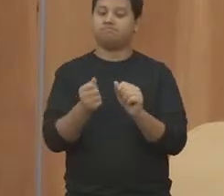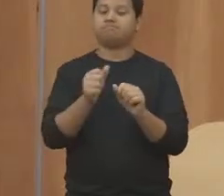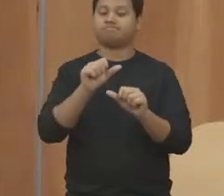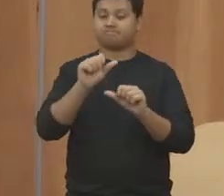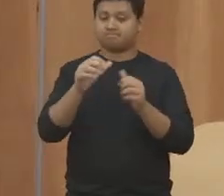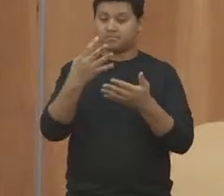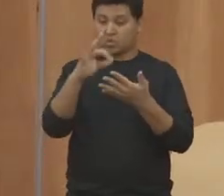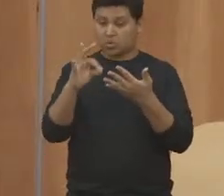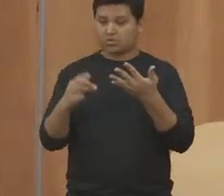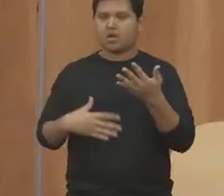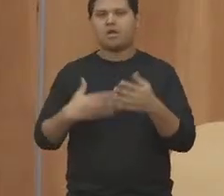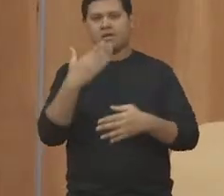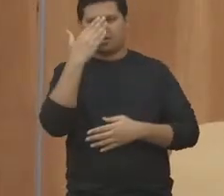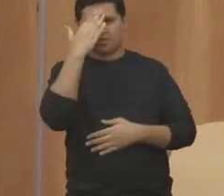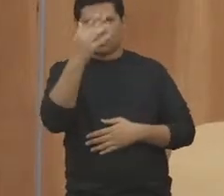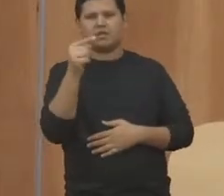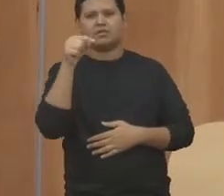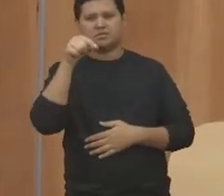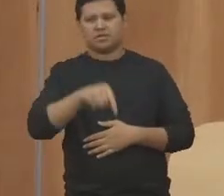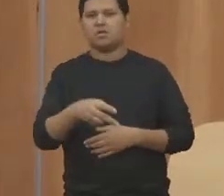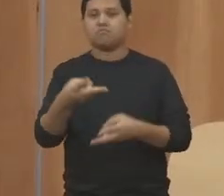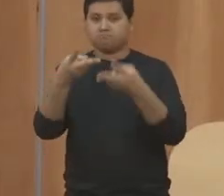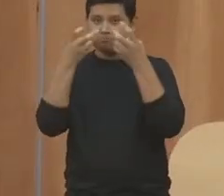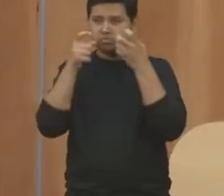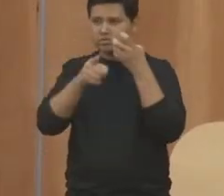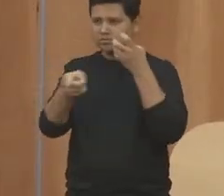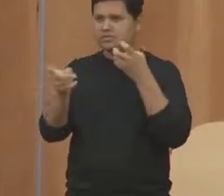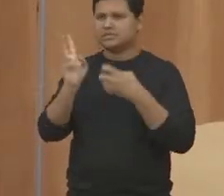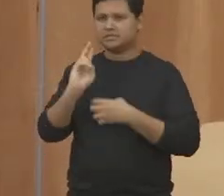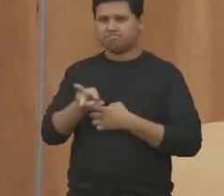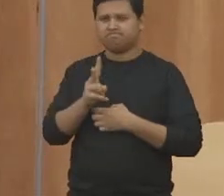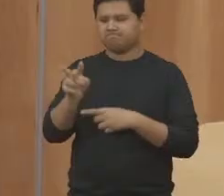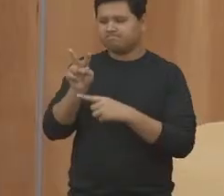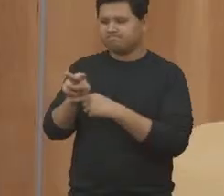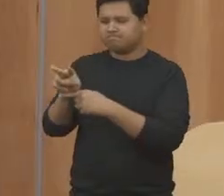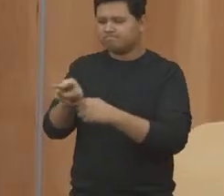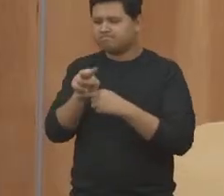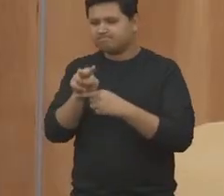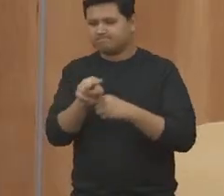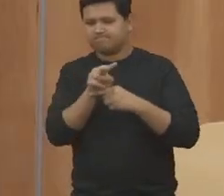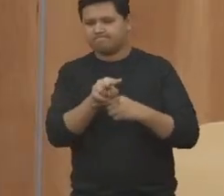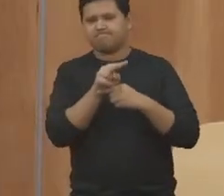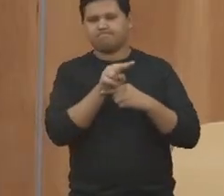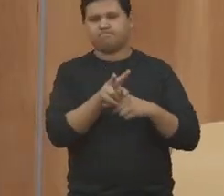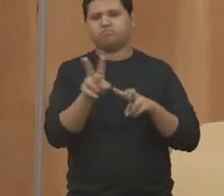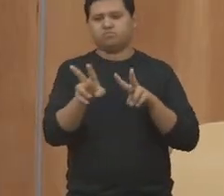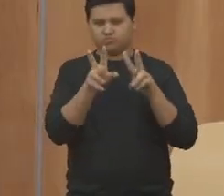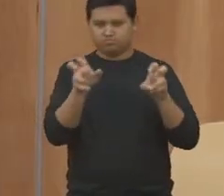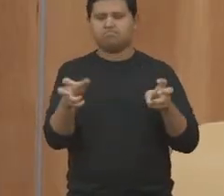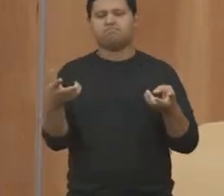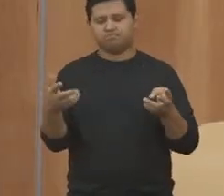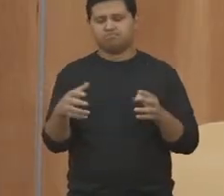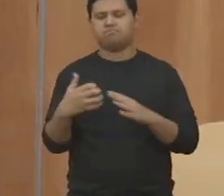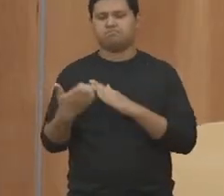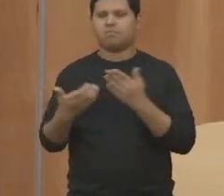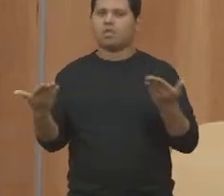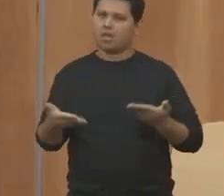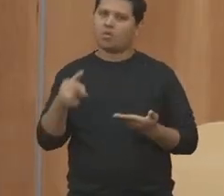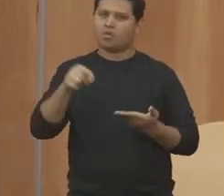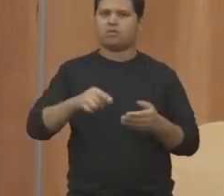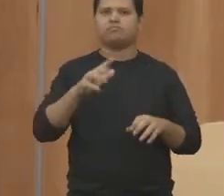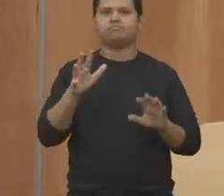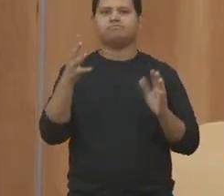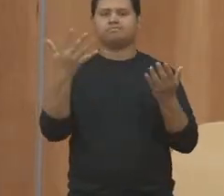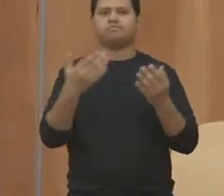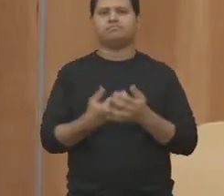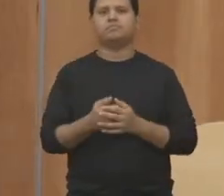até agradeço o empenho dessa casa, que eu percebo que todos estão fiscalizando e acompanhando, então essa é a situação no momento.